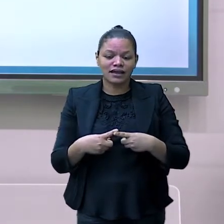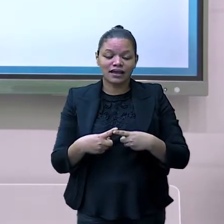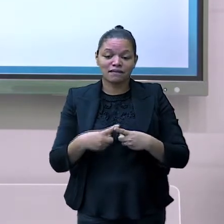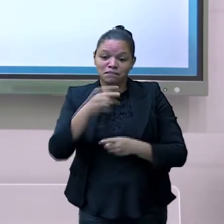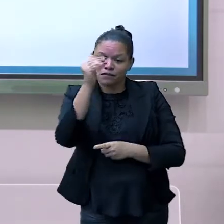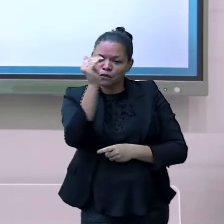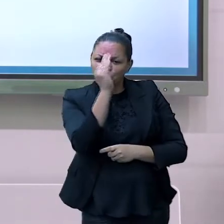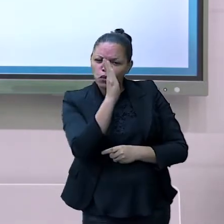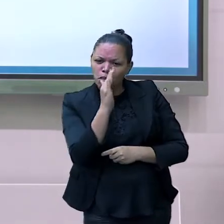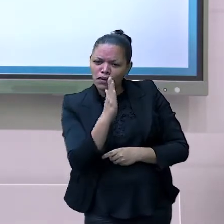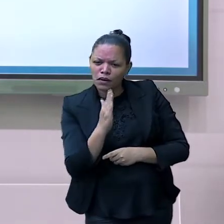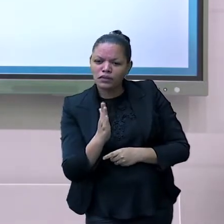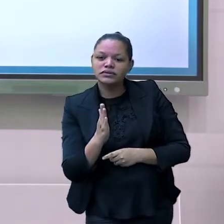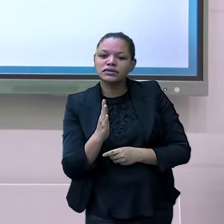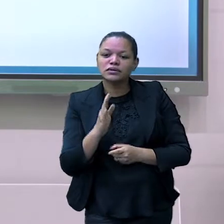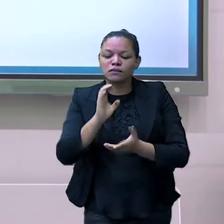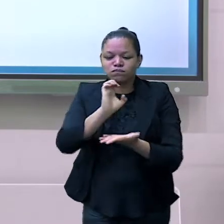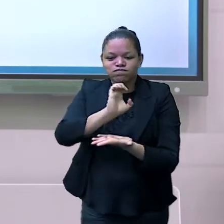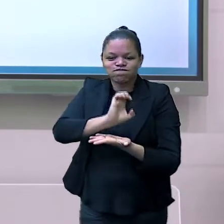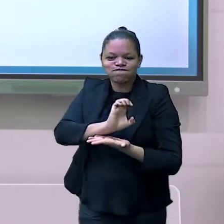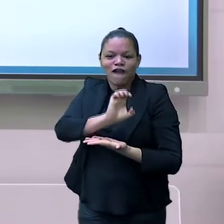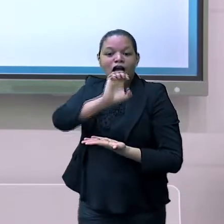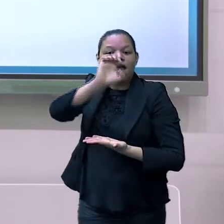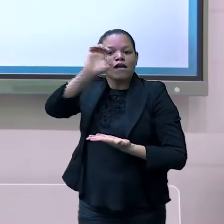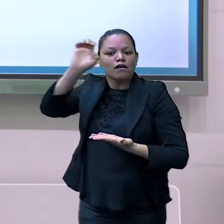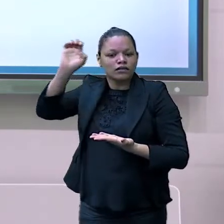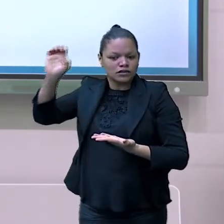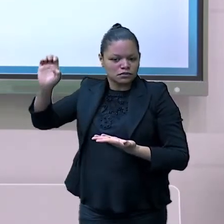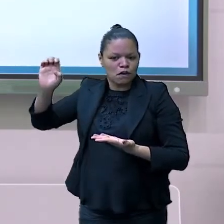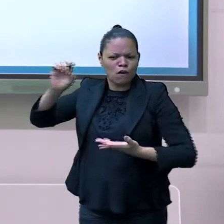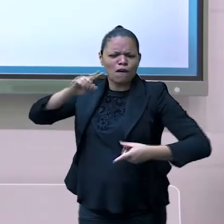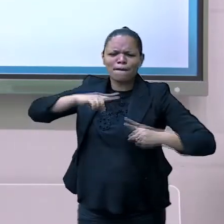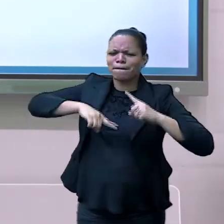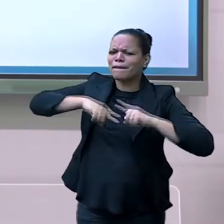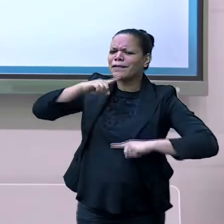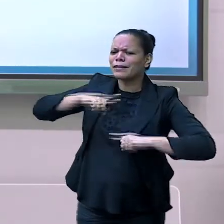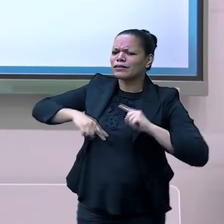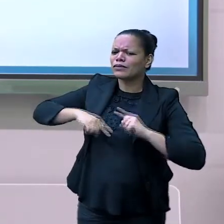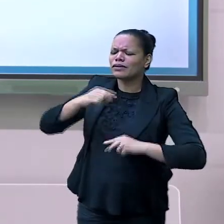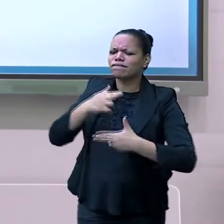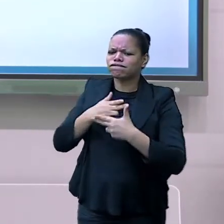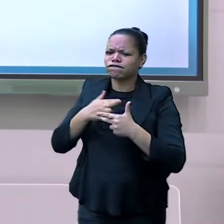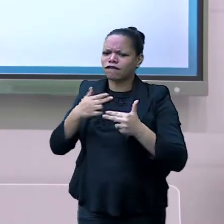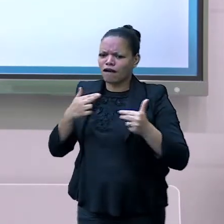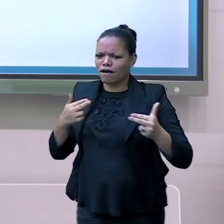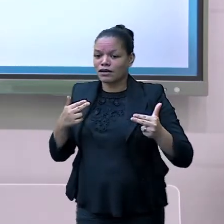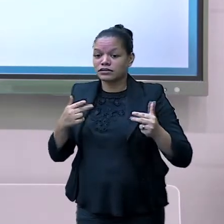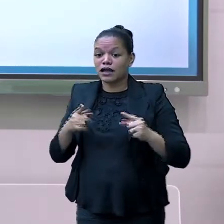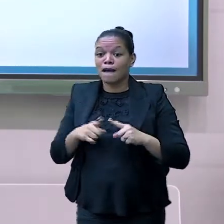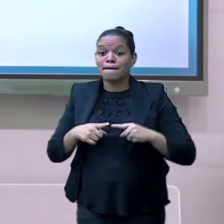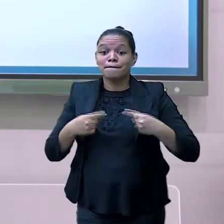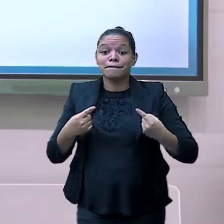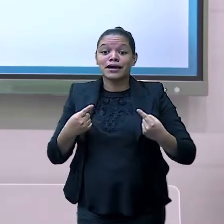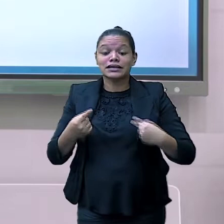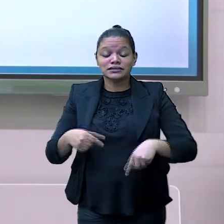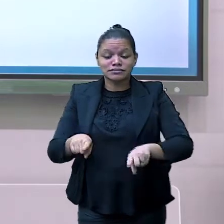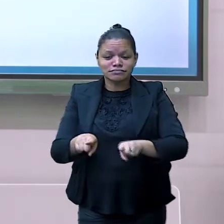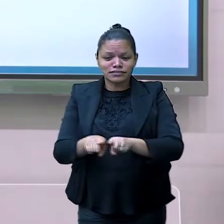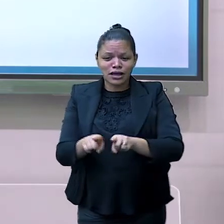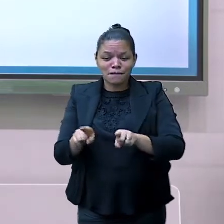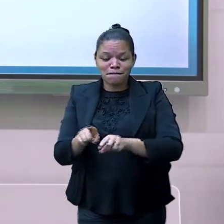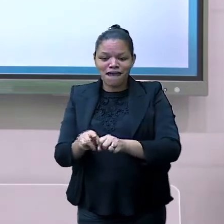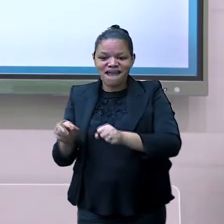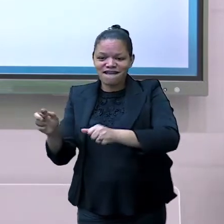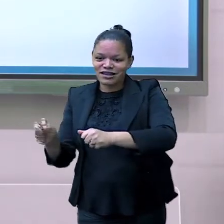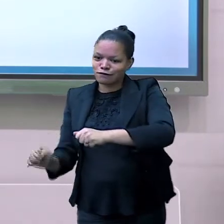consegue compreender que todas essas atividades vão fazer o quê? Que todos os países vai alavancar o quê? A